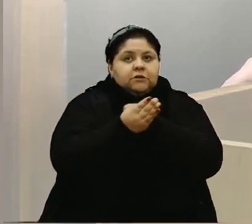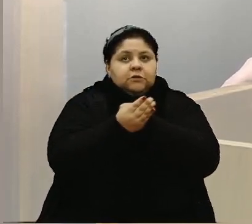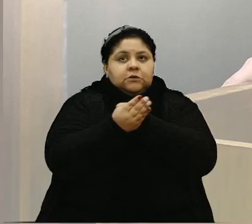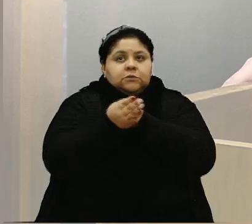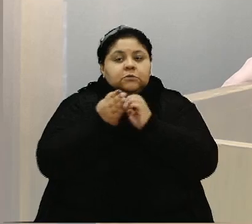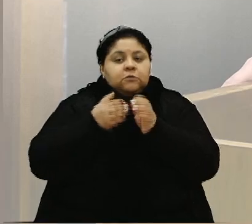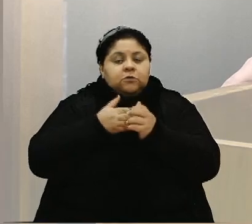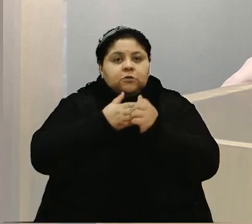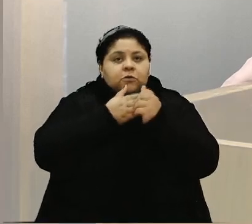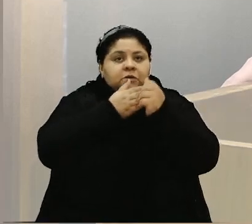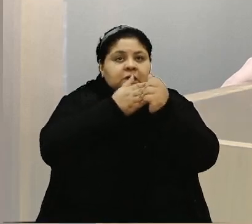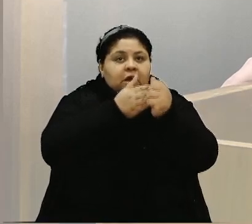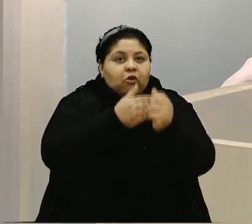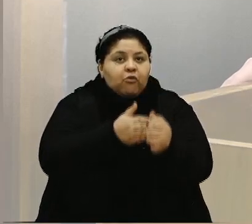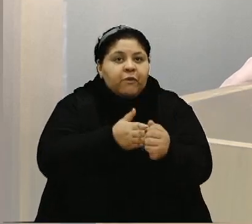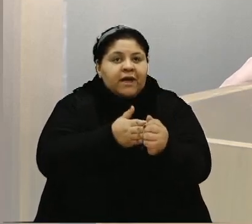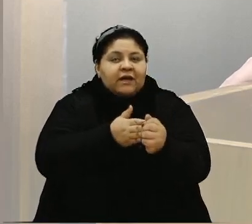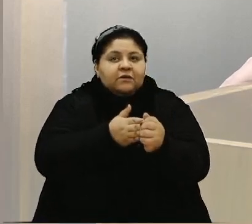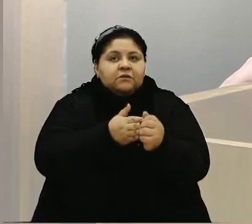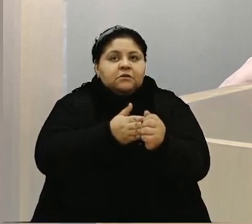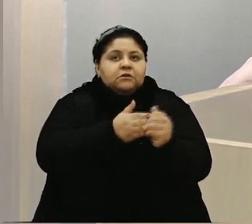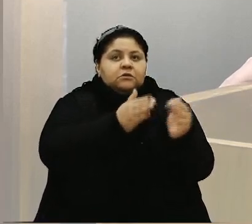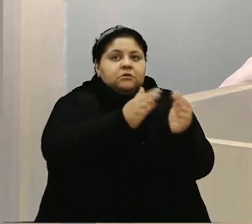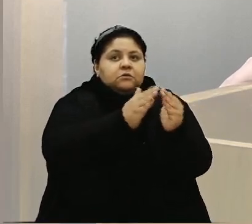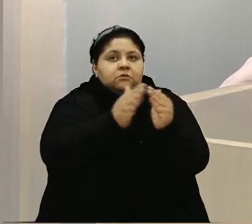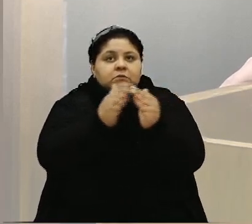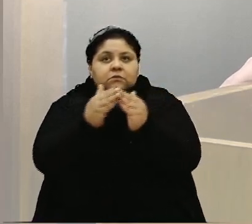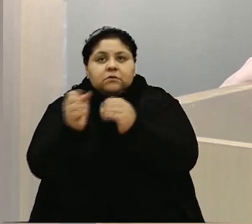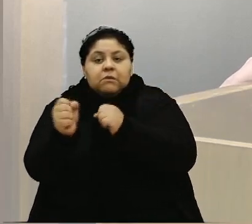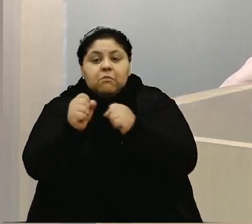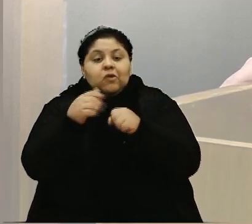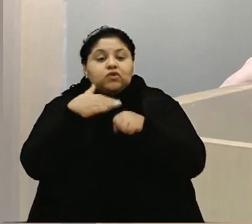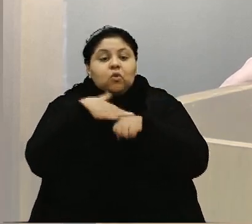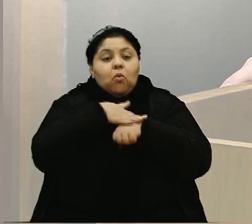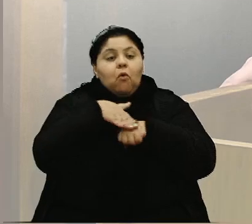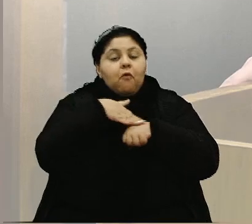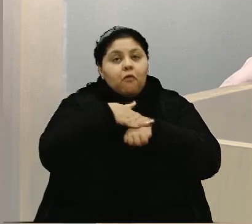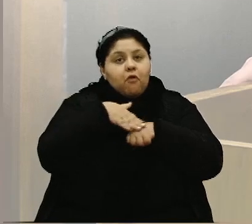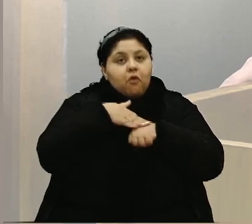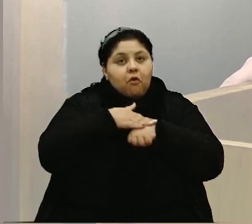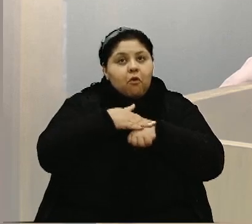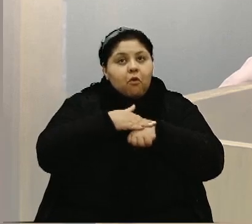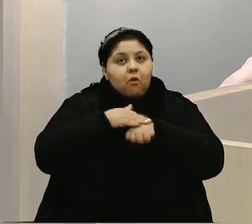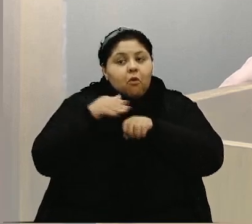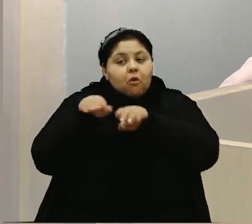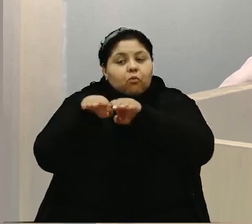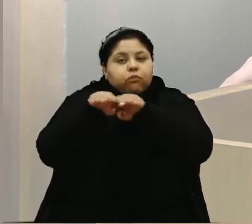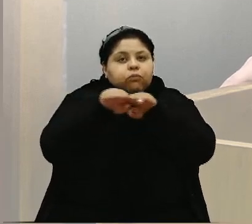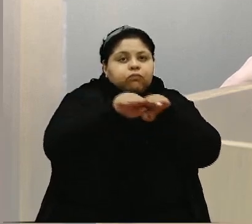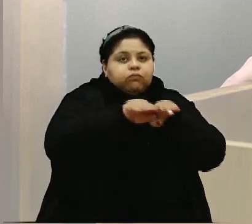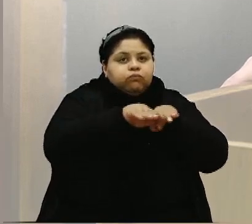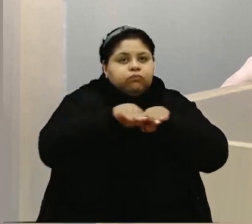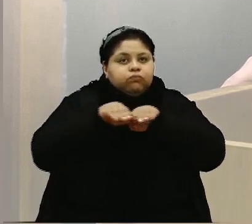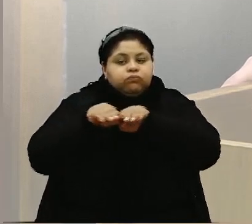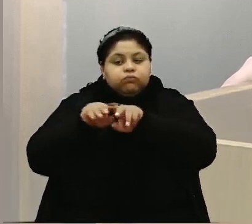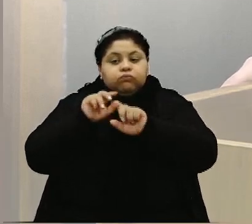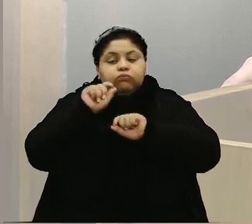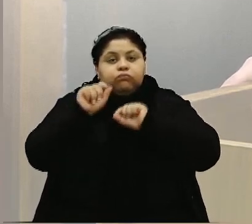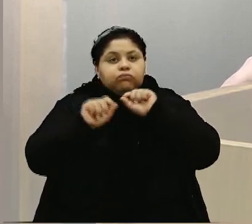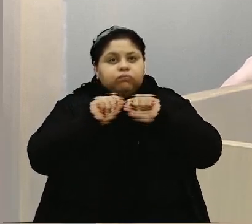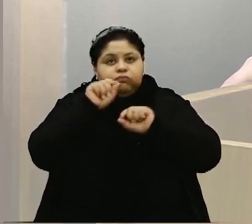acompanhado dos moradores, para que eles possam conversar e alinhar quais são